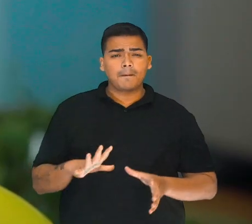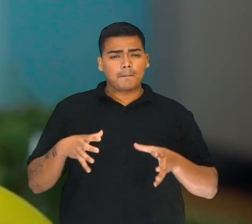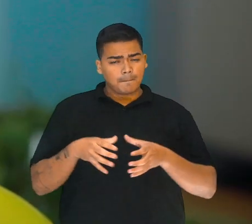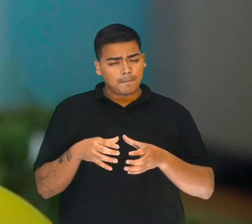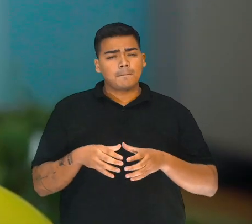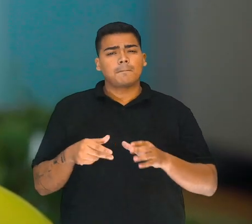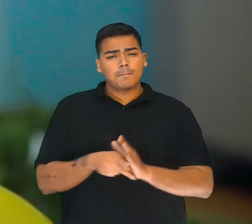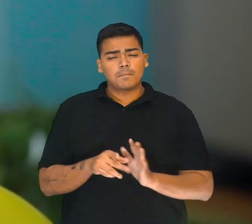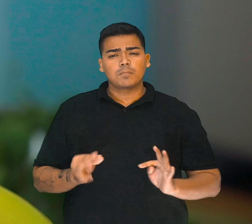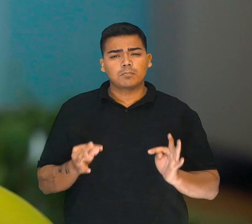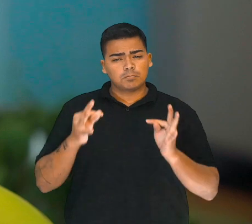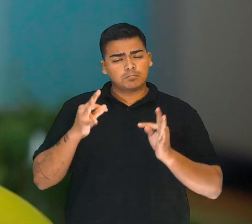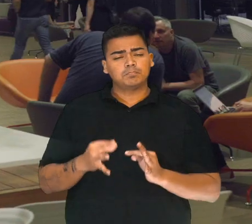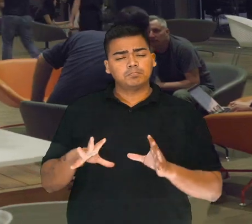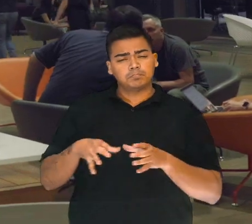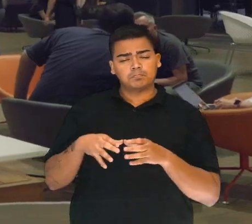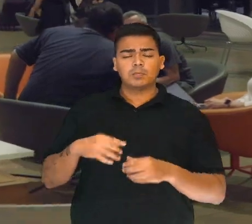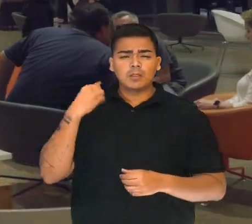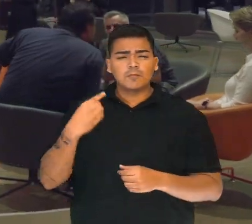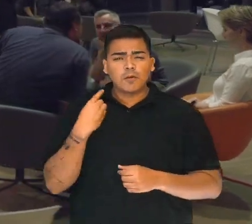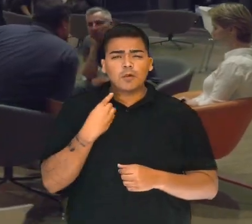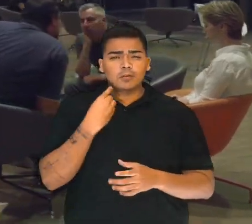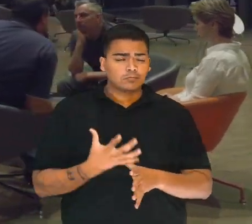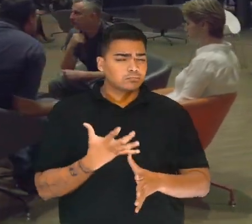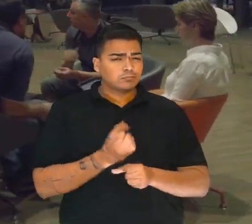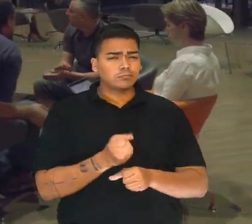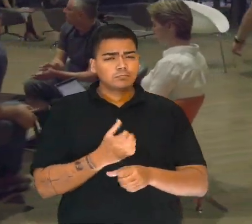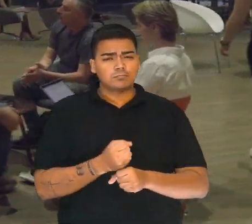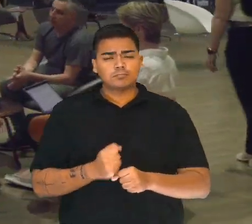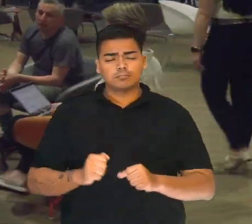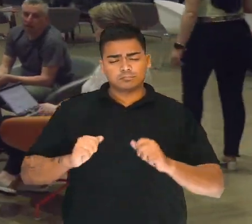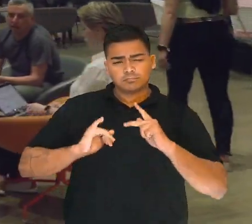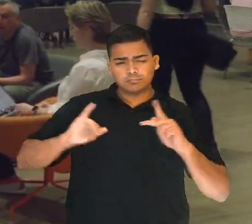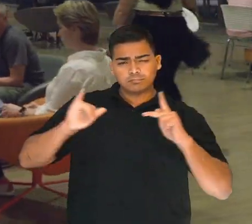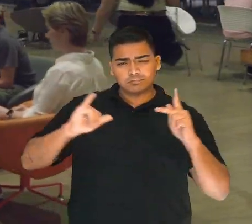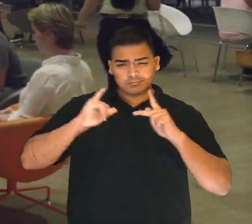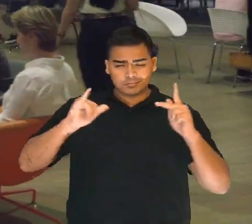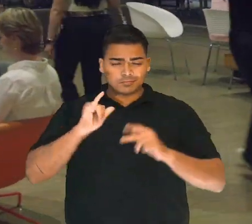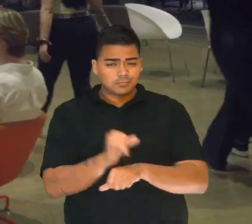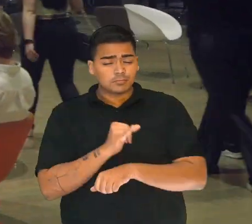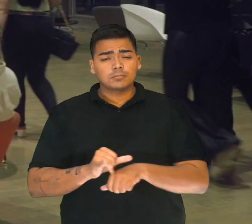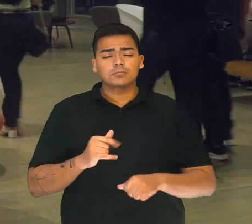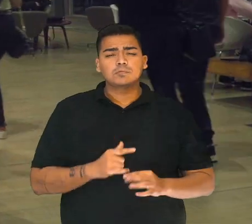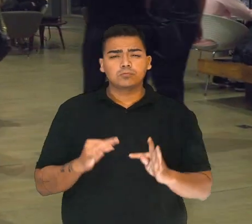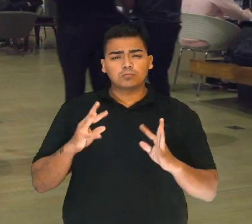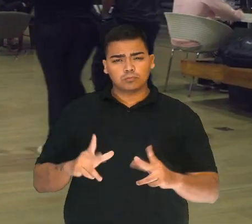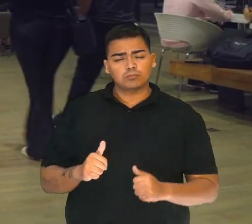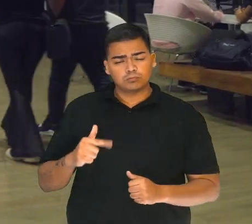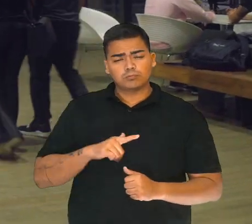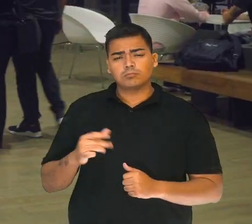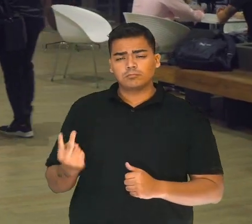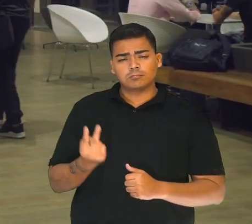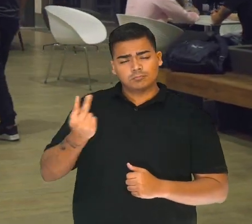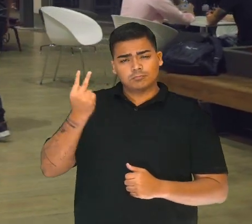de desenvolvimento, time de operação, advogado, contabilidade, marketing, social media, tudo isso tem acesso